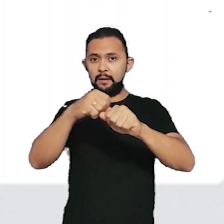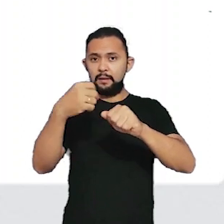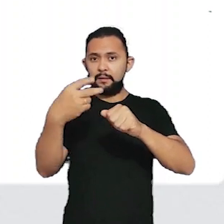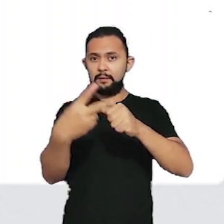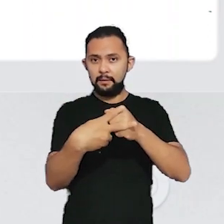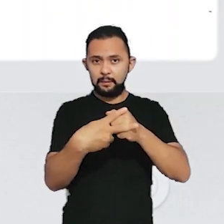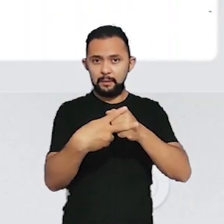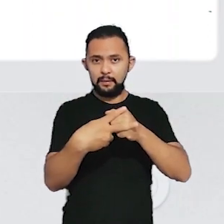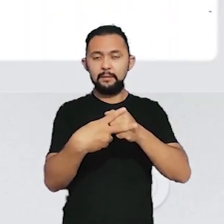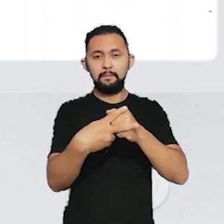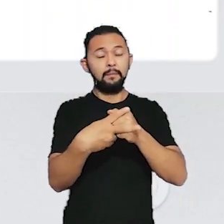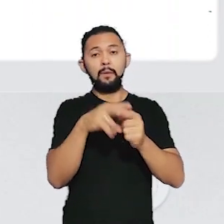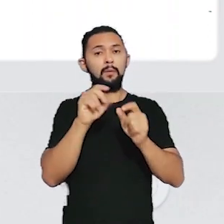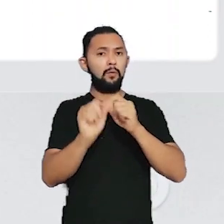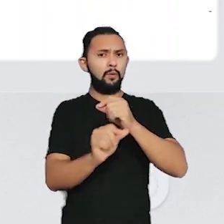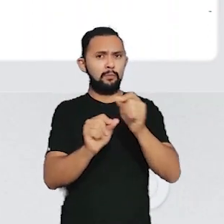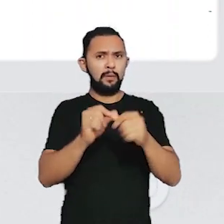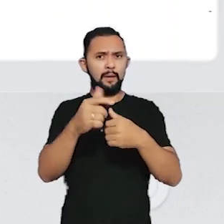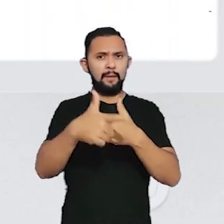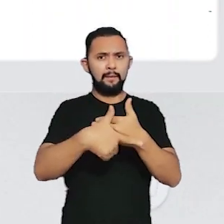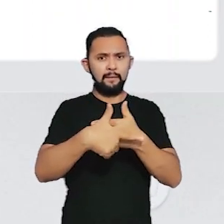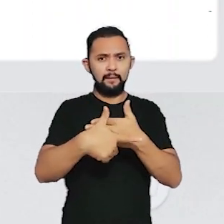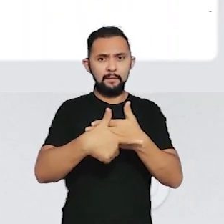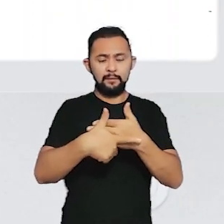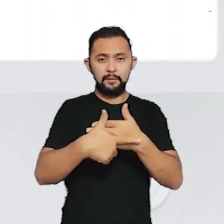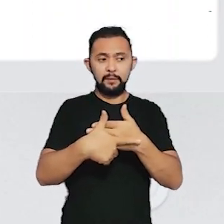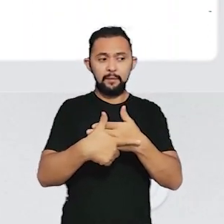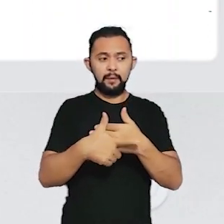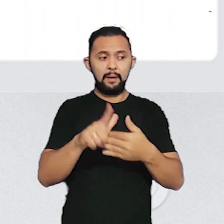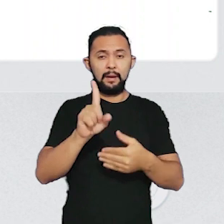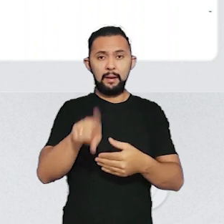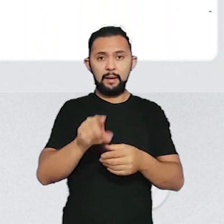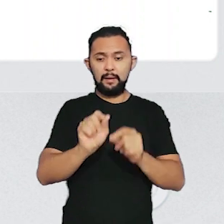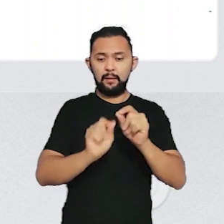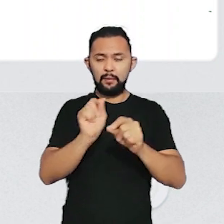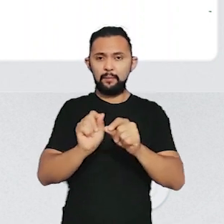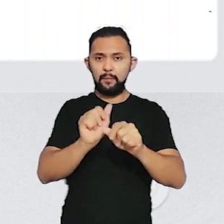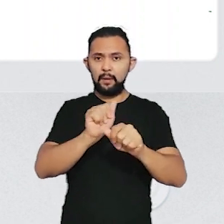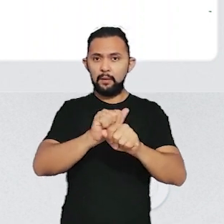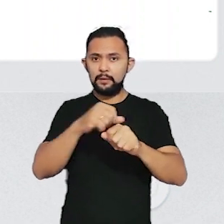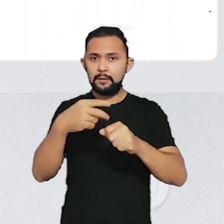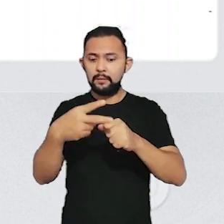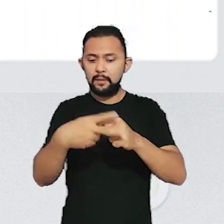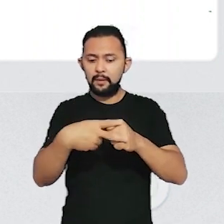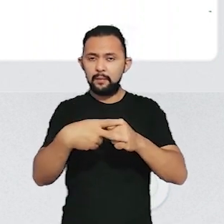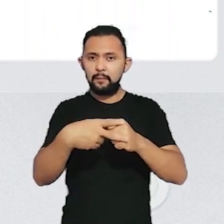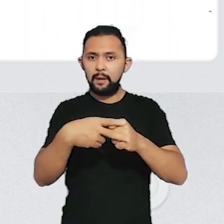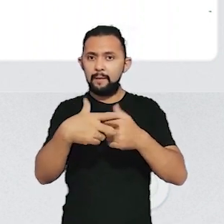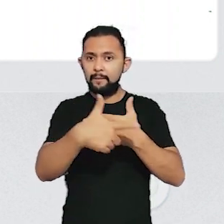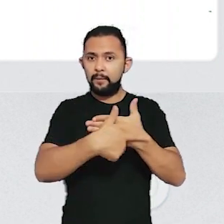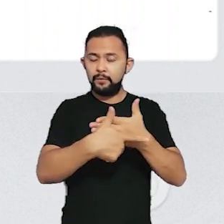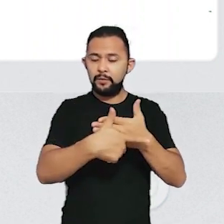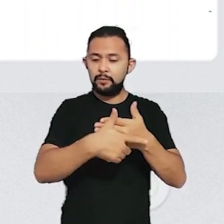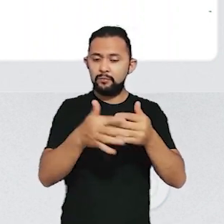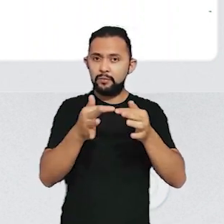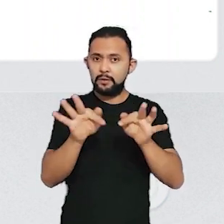adverbiais. Elas vão funcionar como um adjunto adverbial. Então, as orações adverbiais exercem função sintática de adjunto